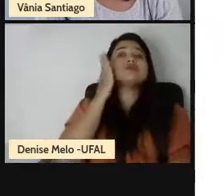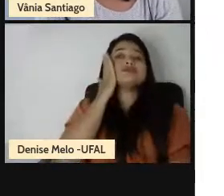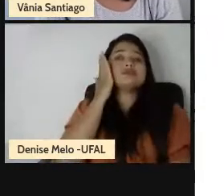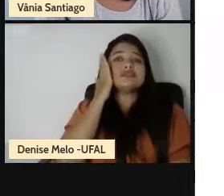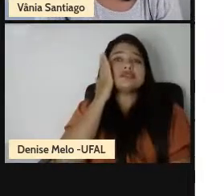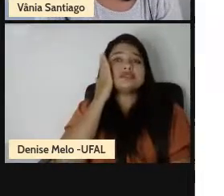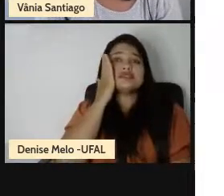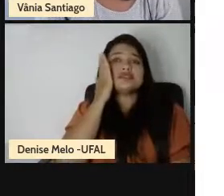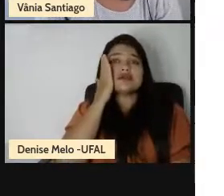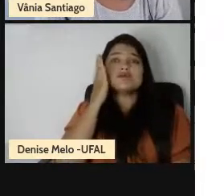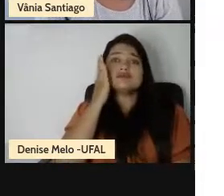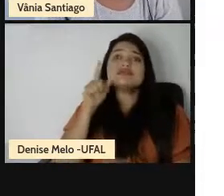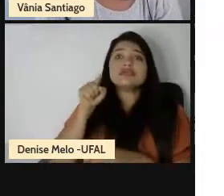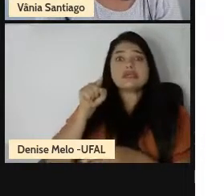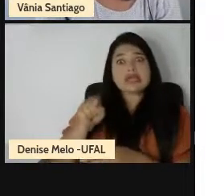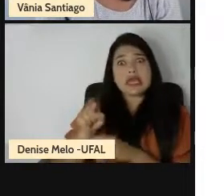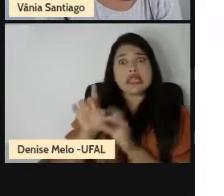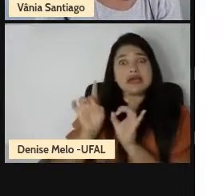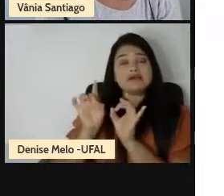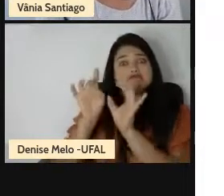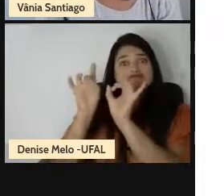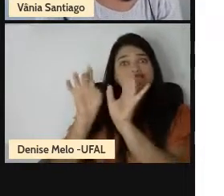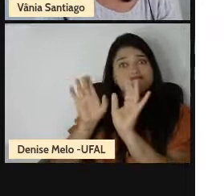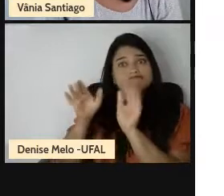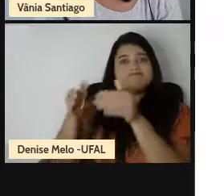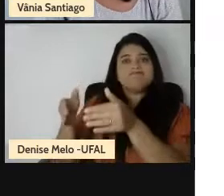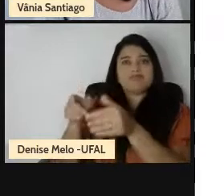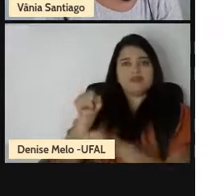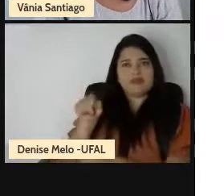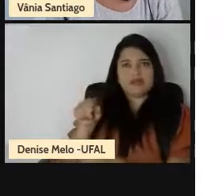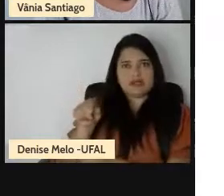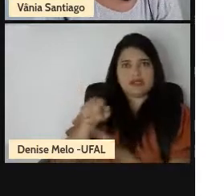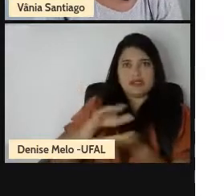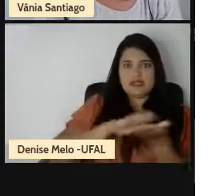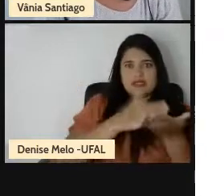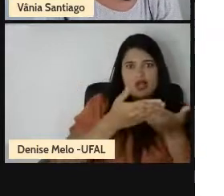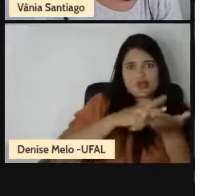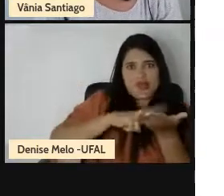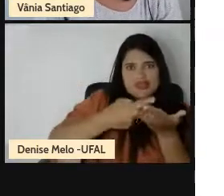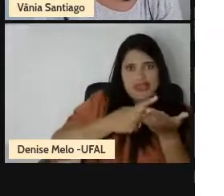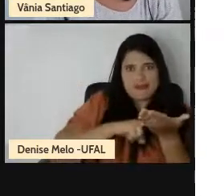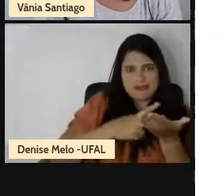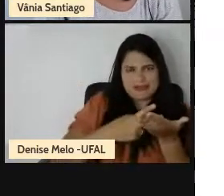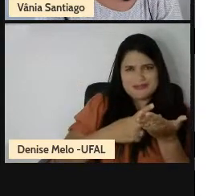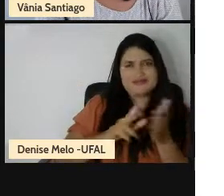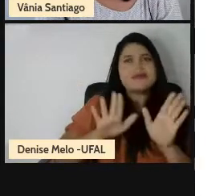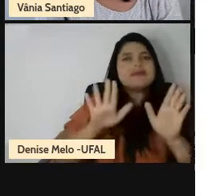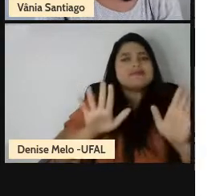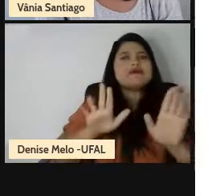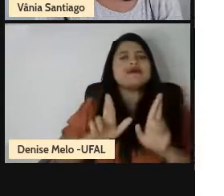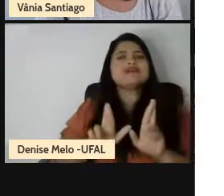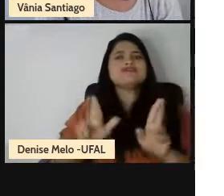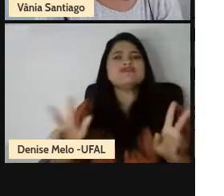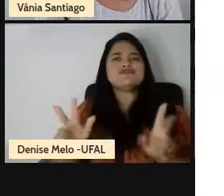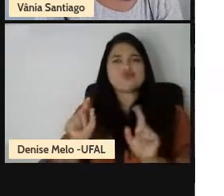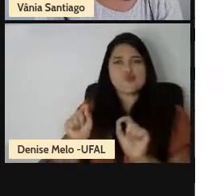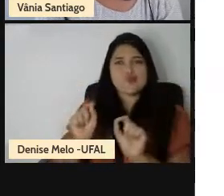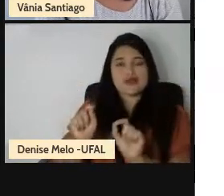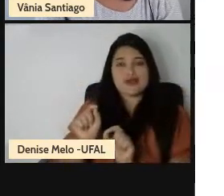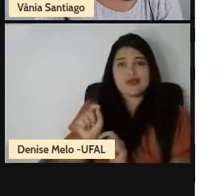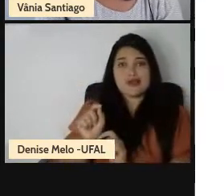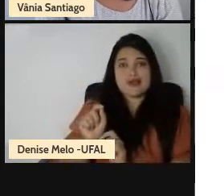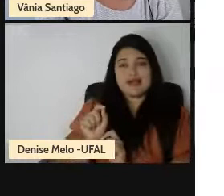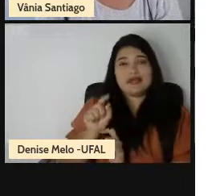da atividade do tradutor-intérprete de língua de sinais. A diferença é que a atividade, e